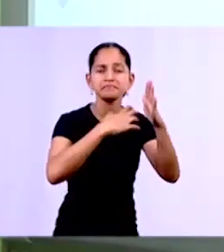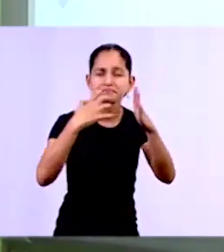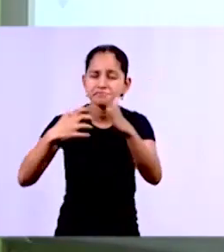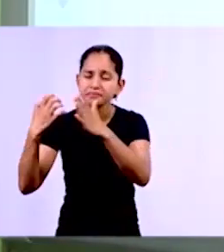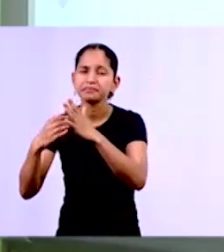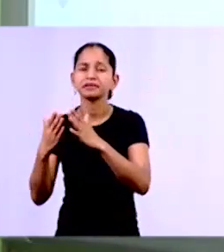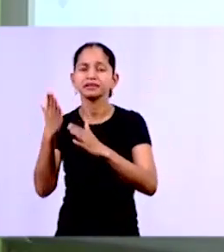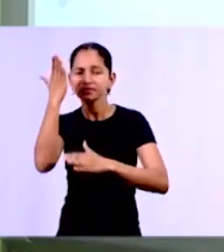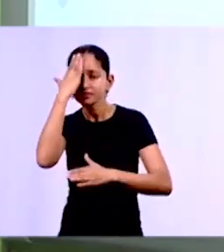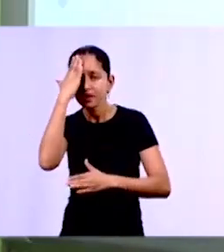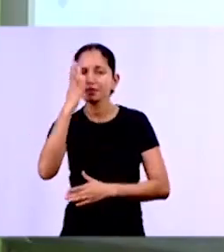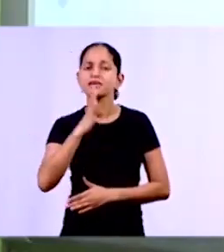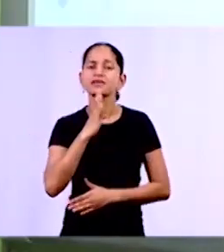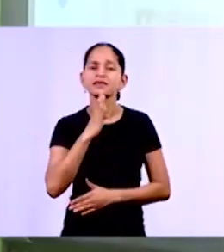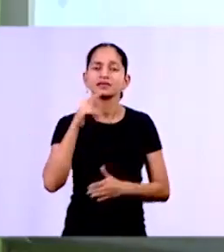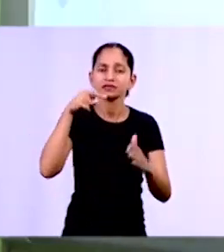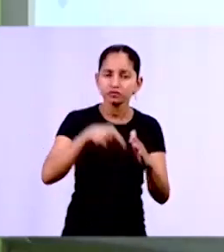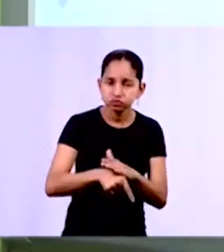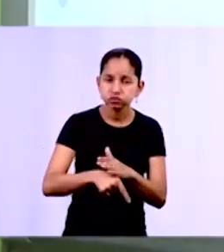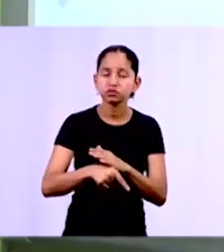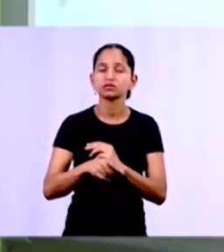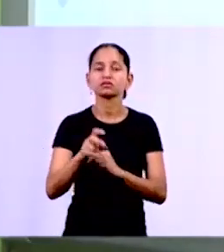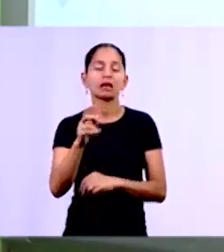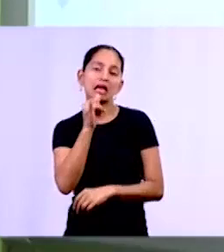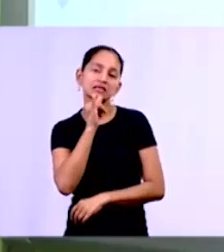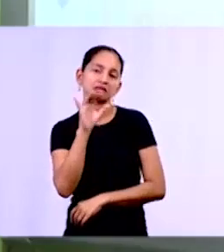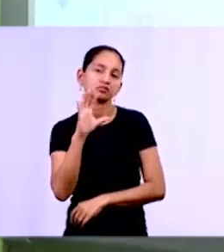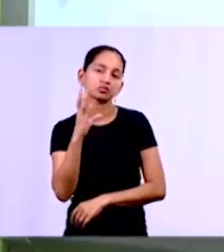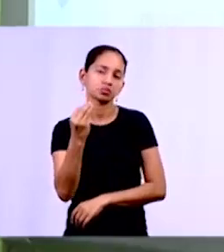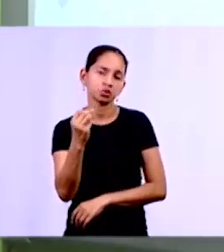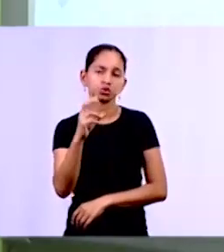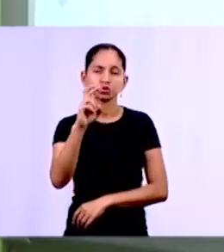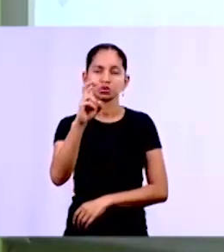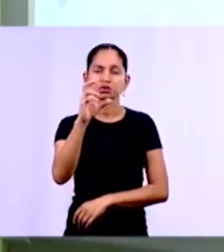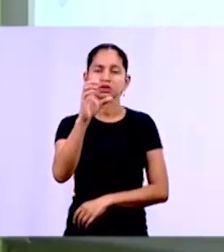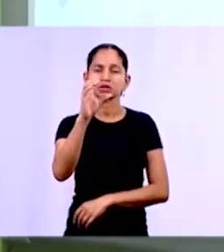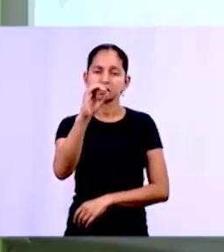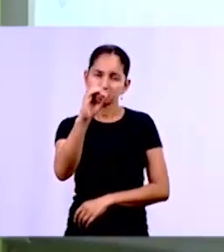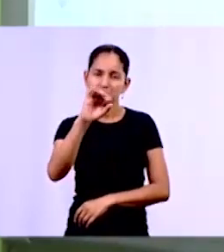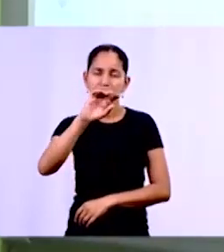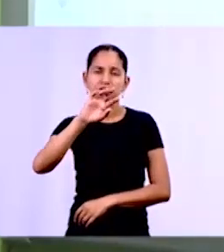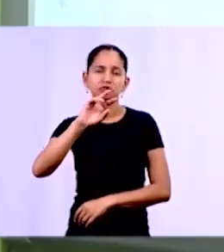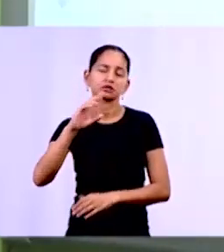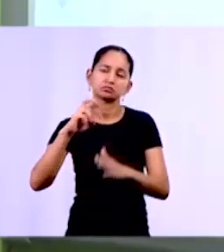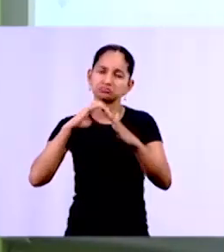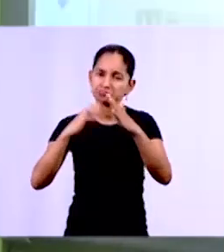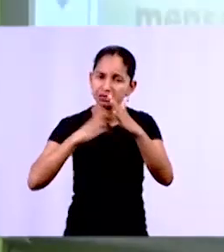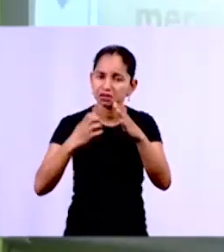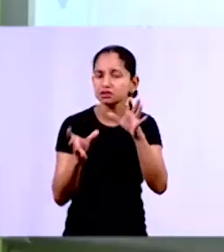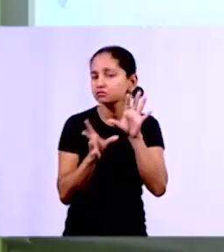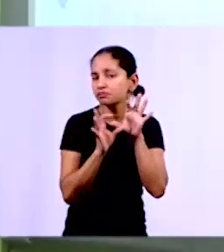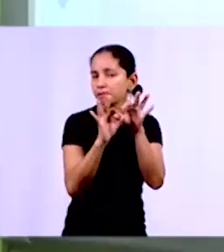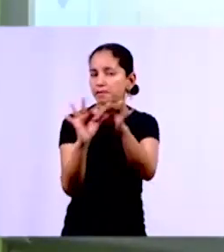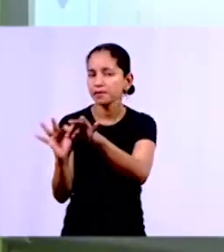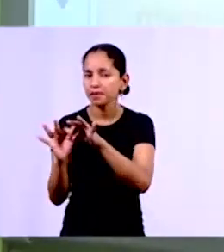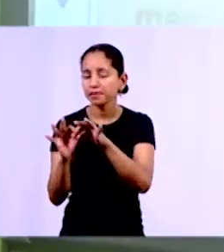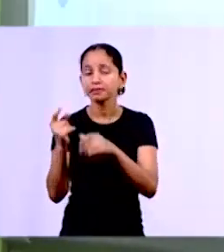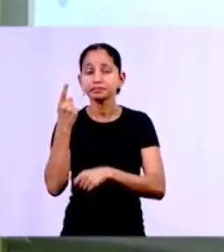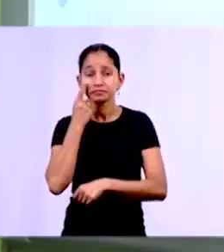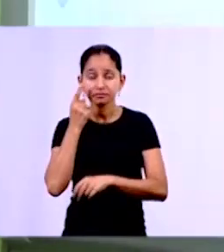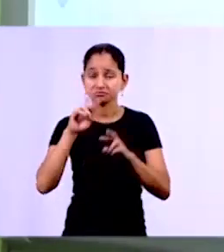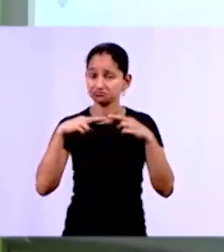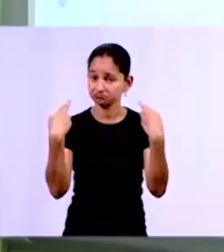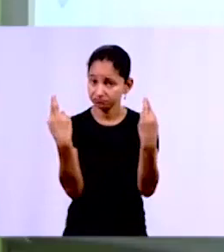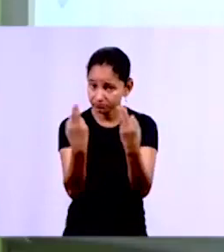grande porte no mundo. Das 500 maiores do mundo, as 500 utilizam a solução. Quer dizer, é uma solução que, apesar de estar sendo muito